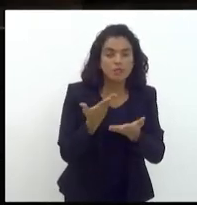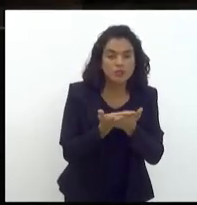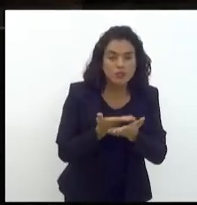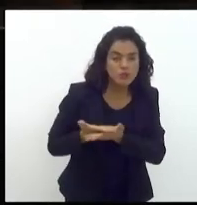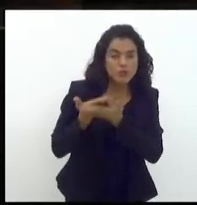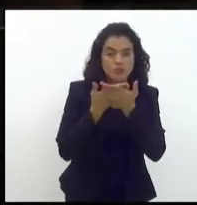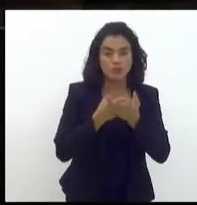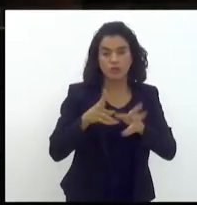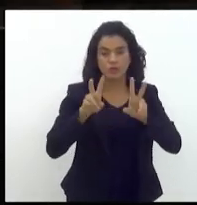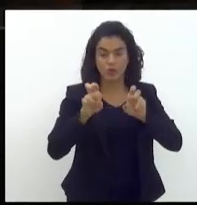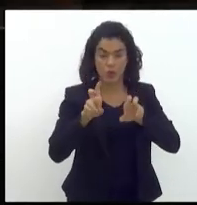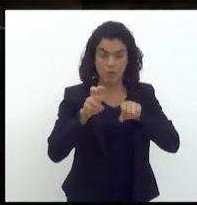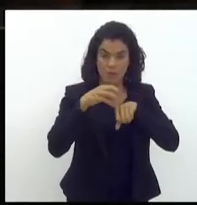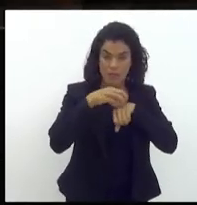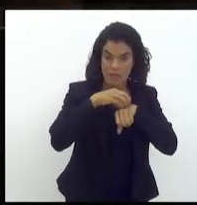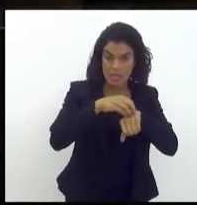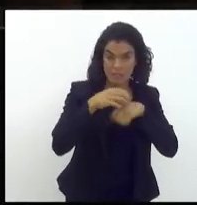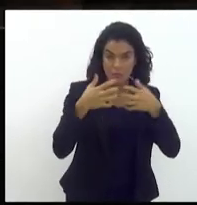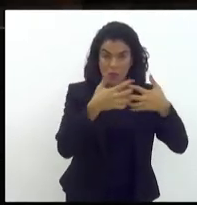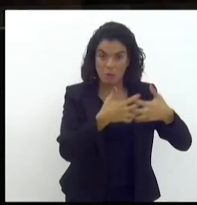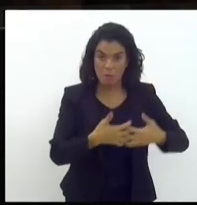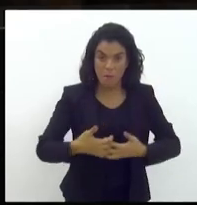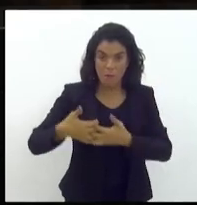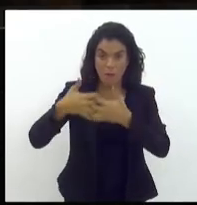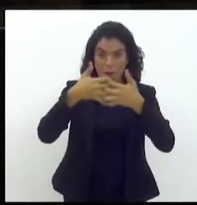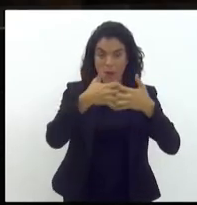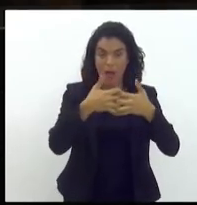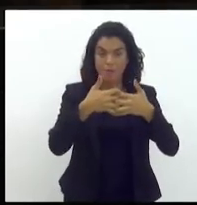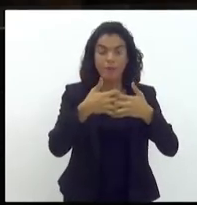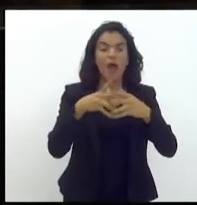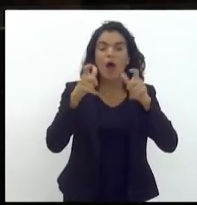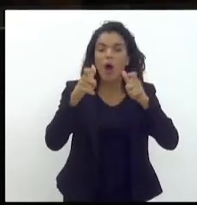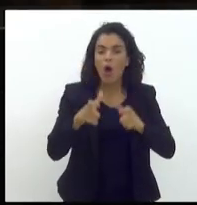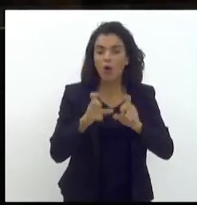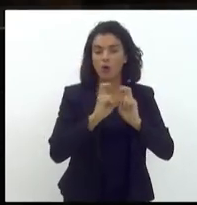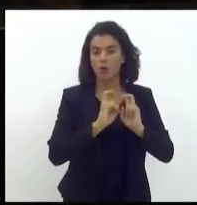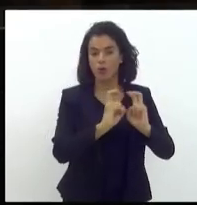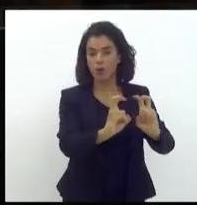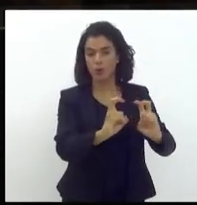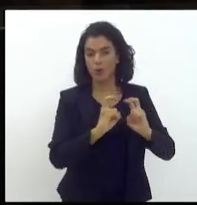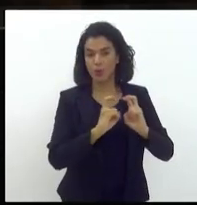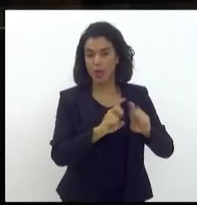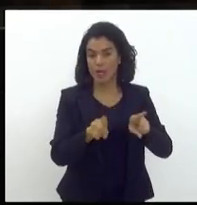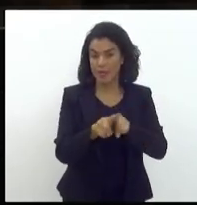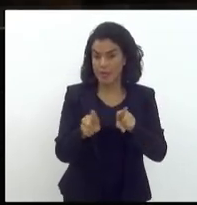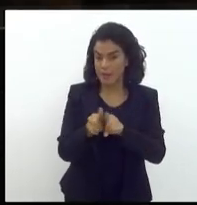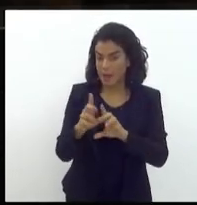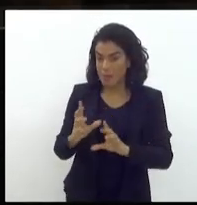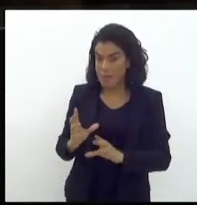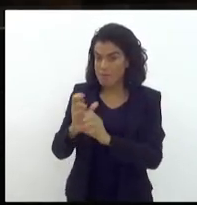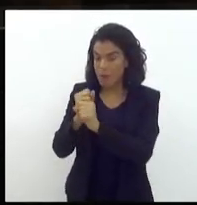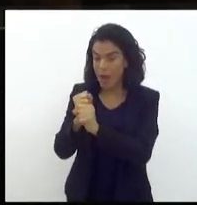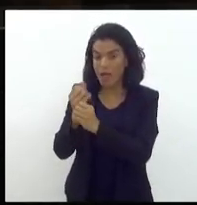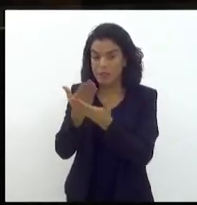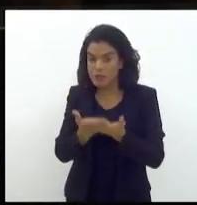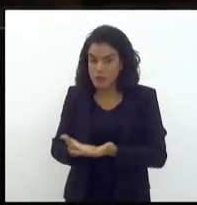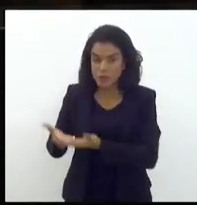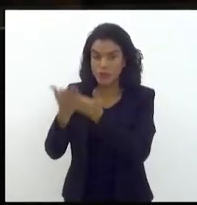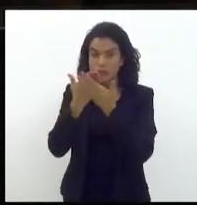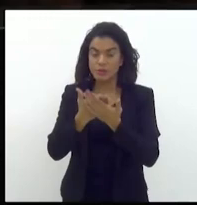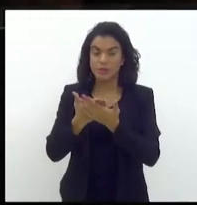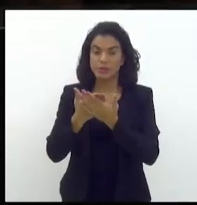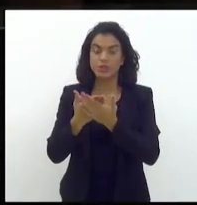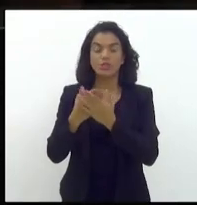transportes de carga por ferrovia e da logística de transporte também de